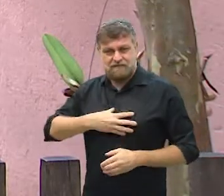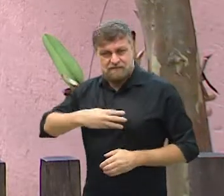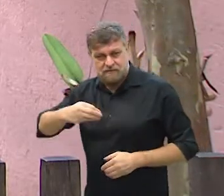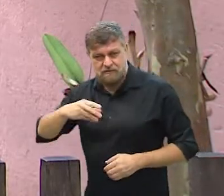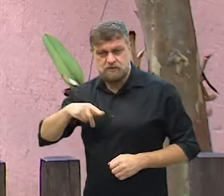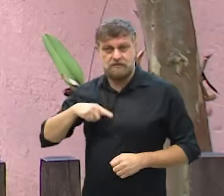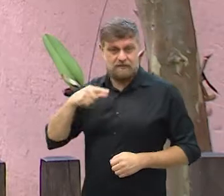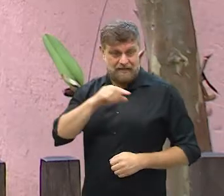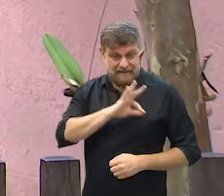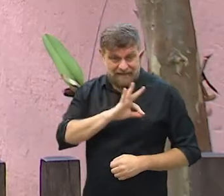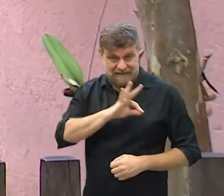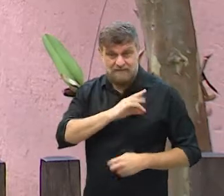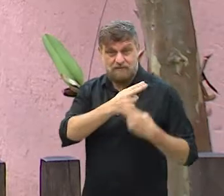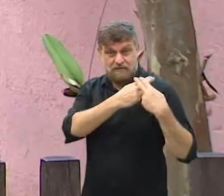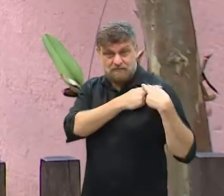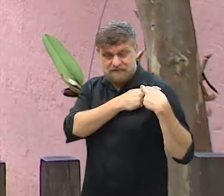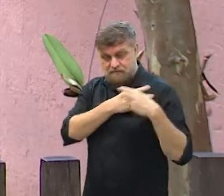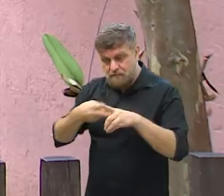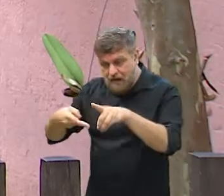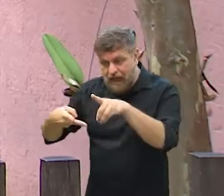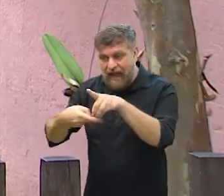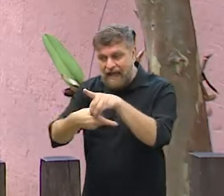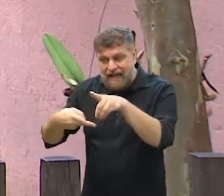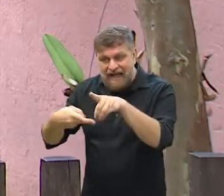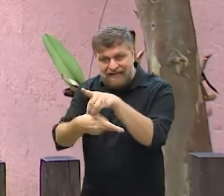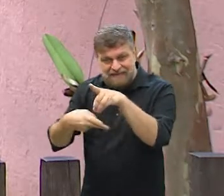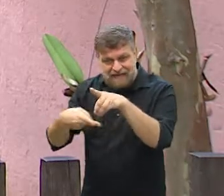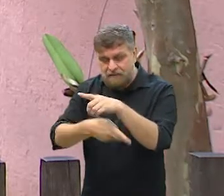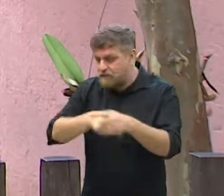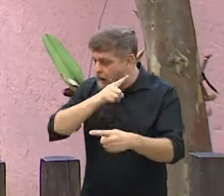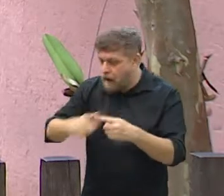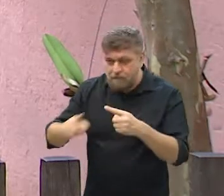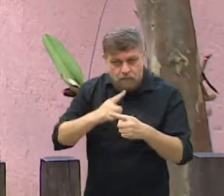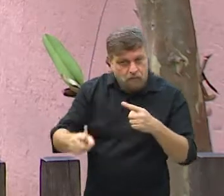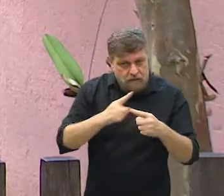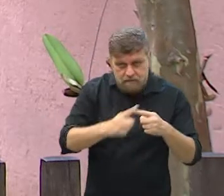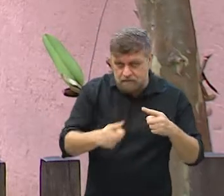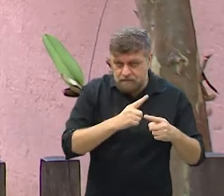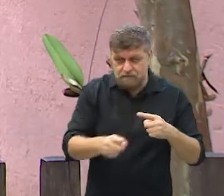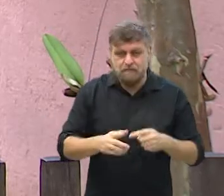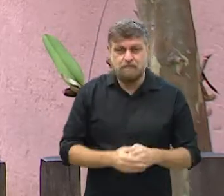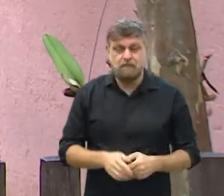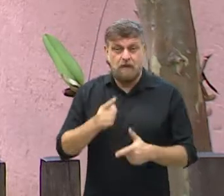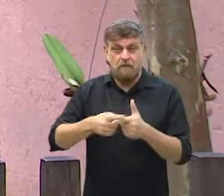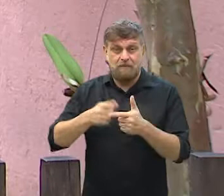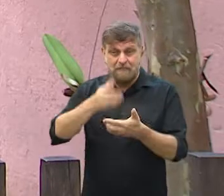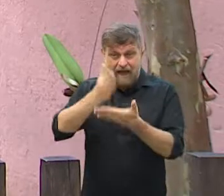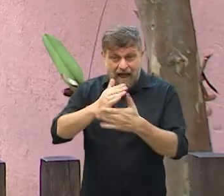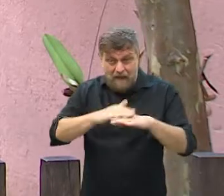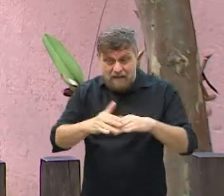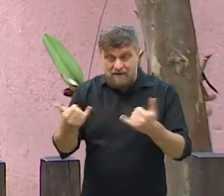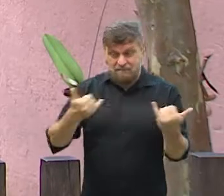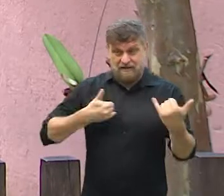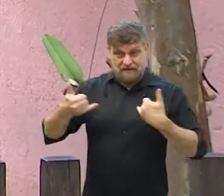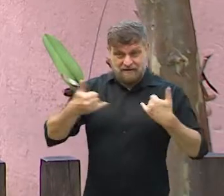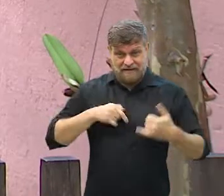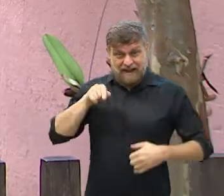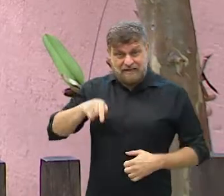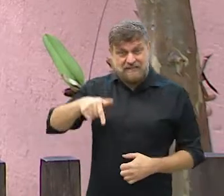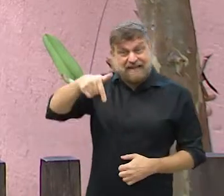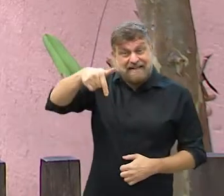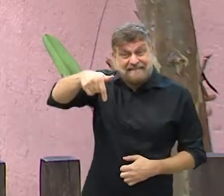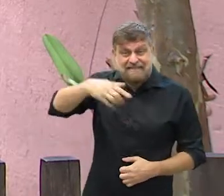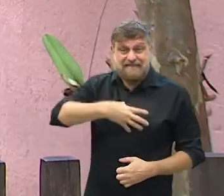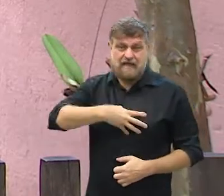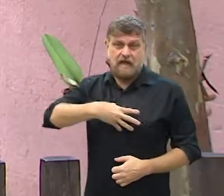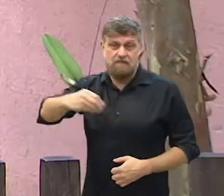prontificou e ficará responsável pela castração dos animais e de lá para realmente não ter mais esse tipo de problema e aí promoção que recebeu é que